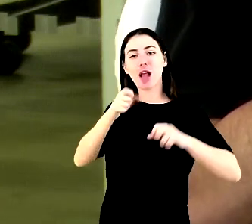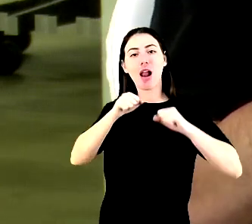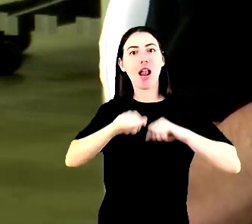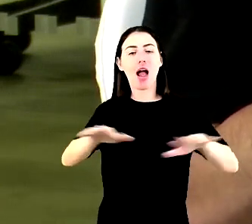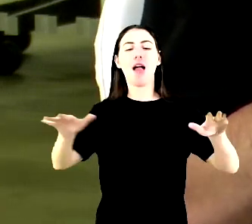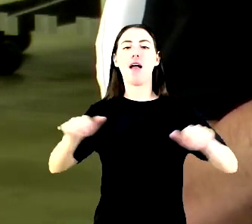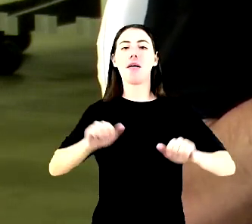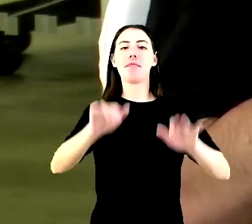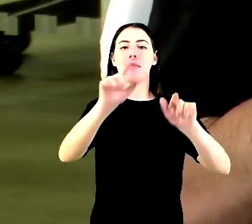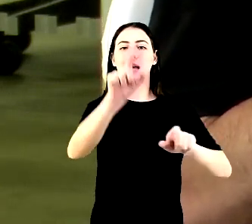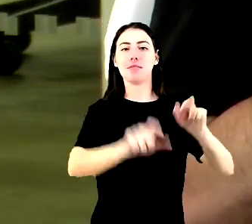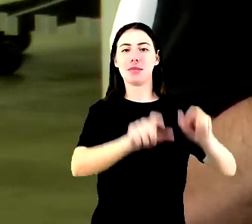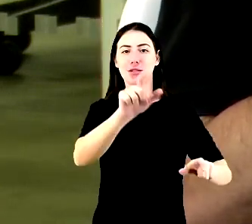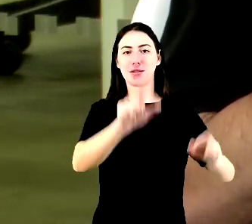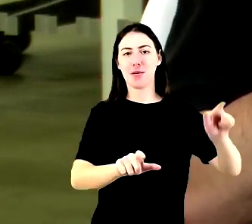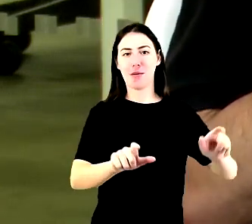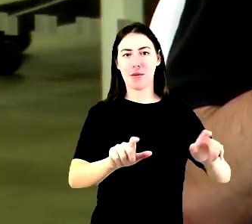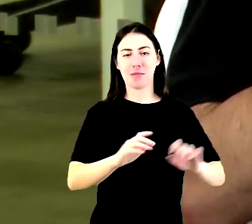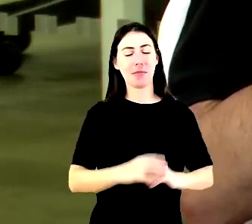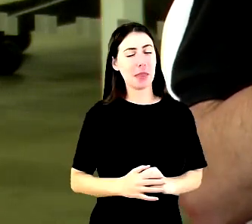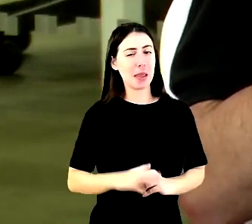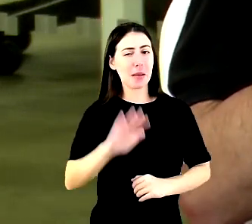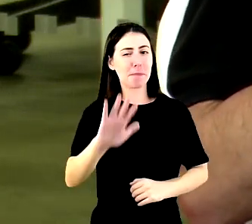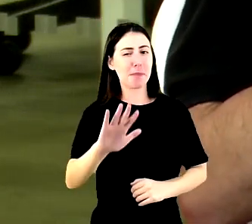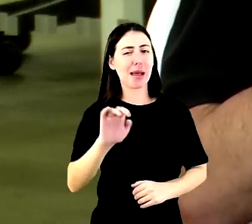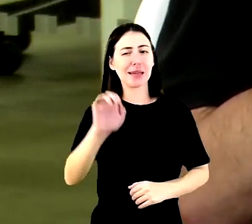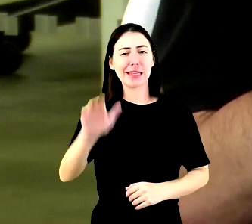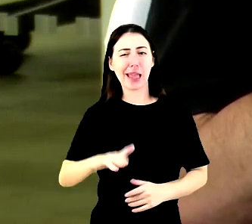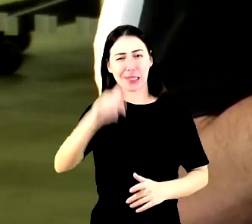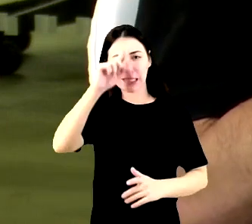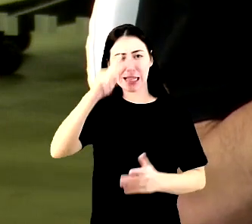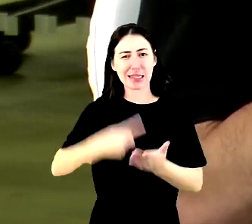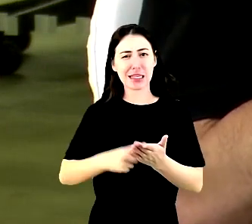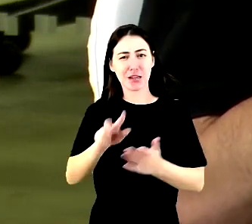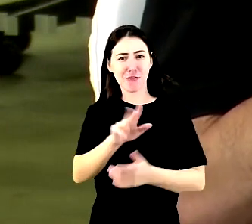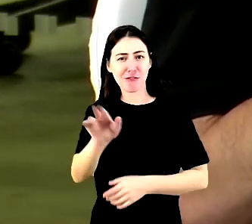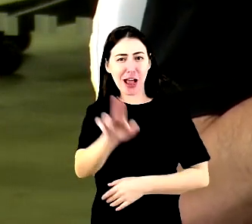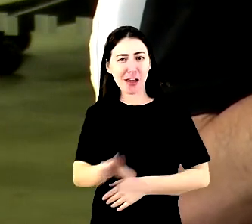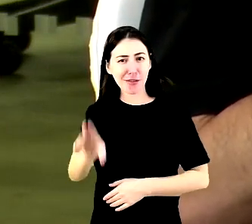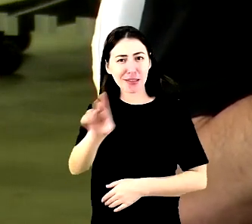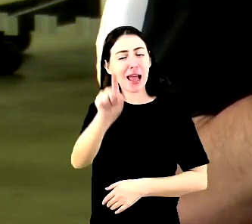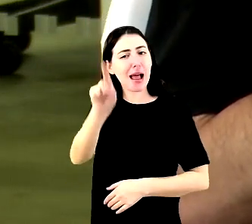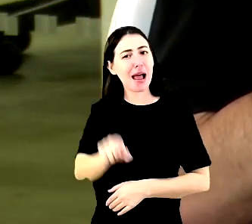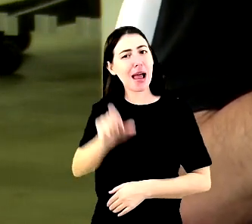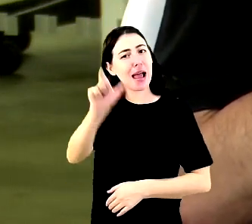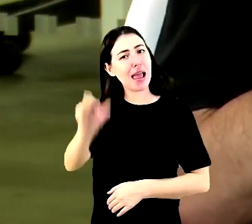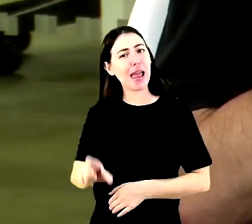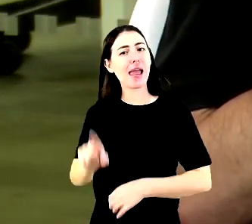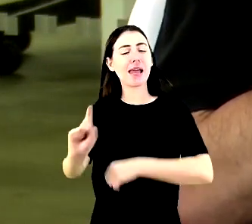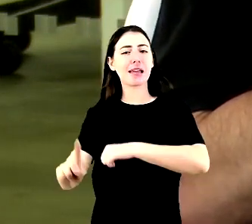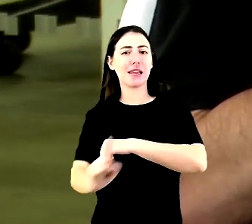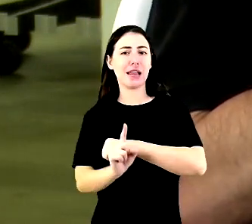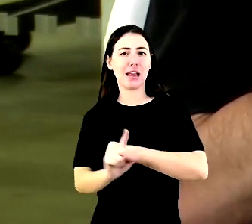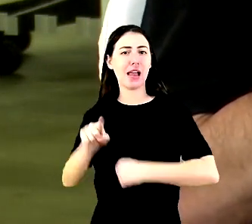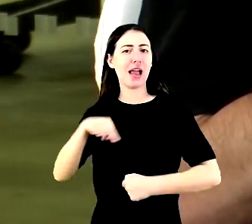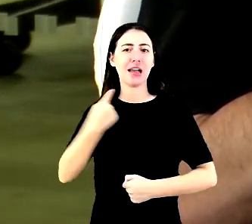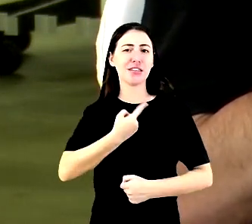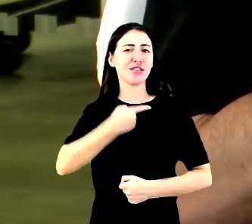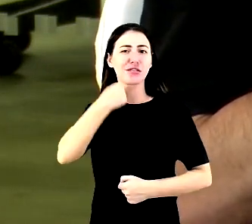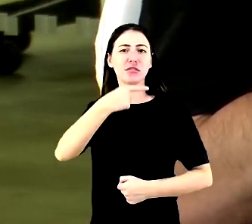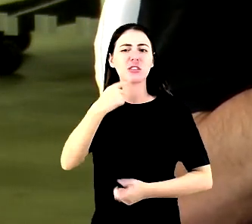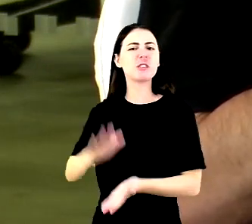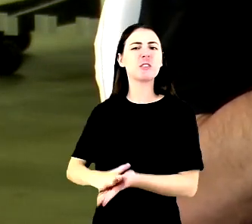o cliente. Né? É importante ter isso. Aquelas instituições que acham que vão forçar o canal de digital ou botam